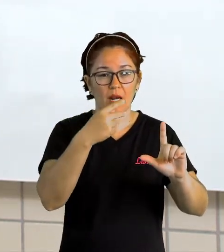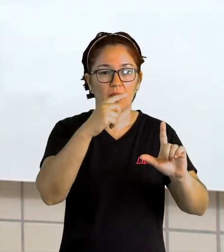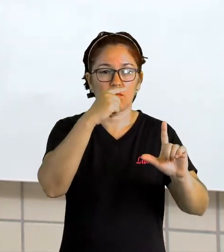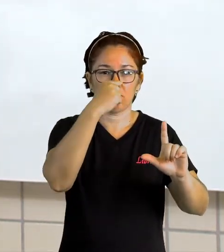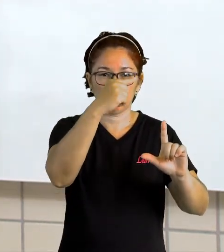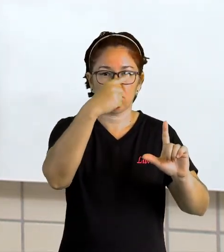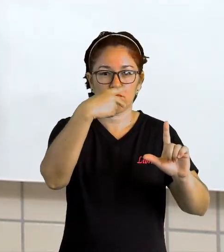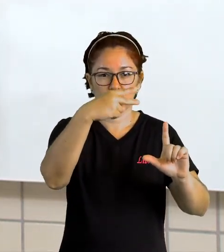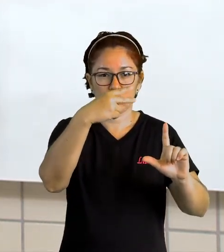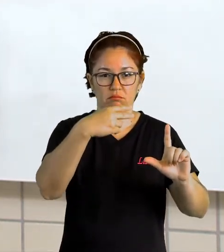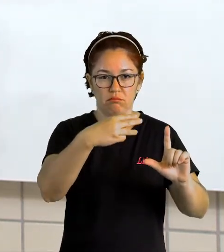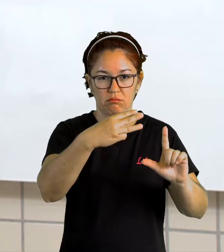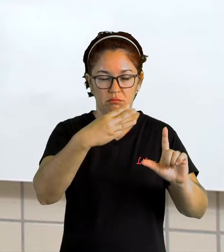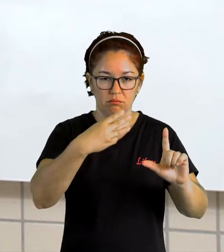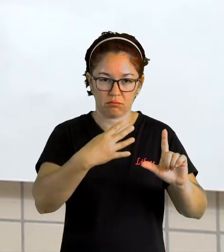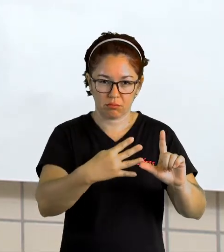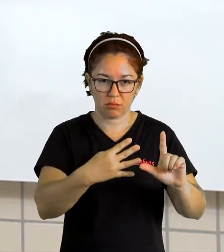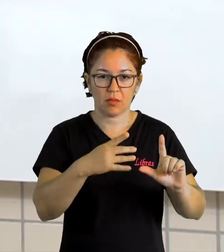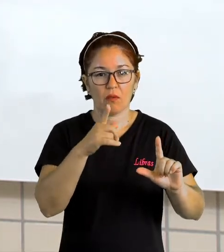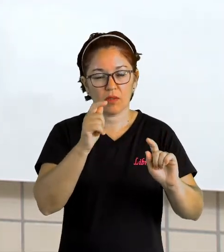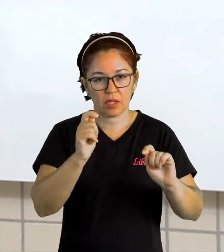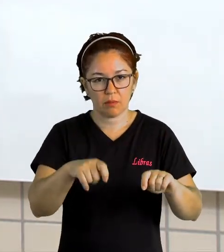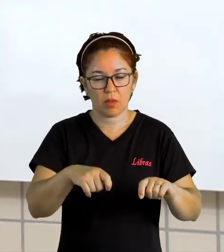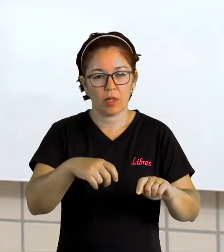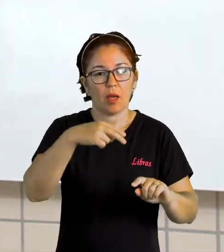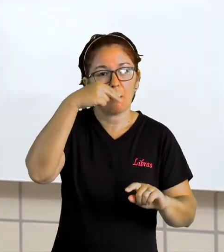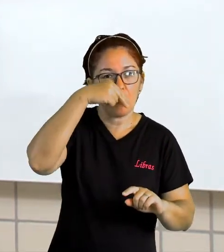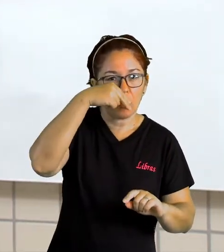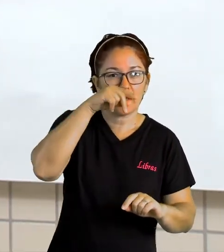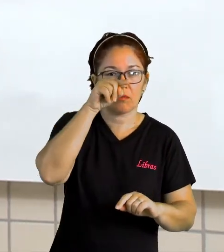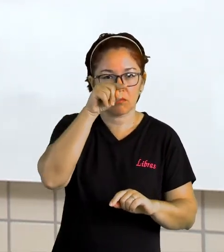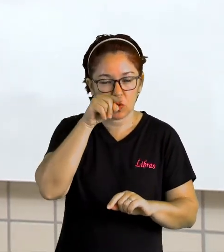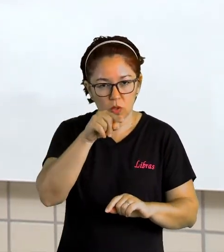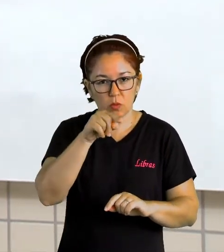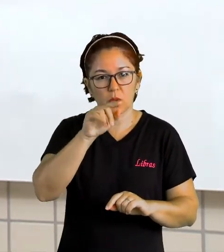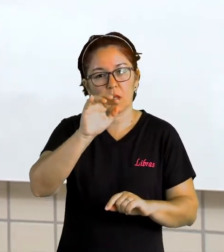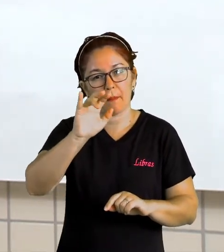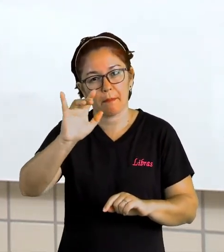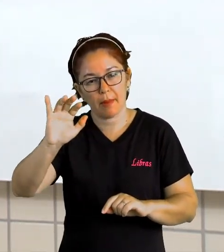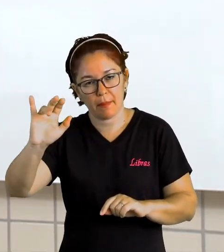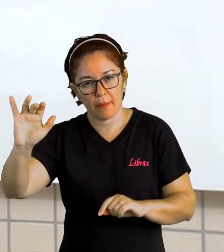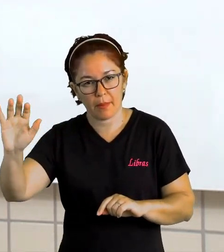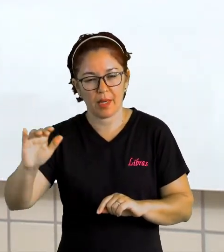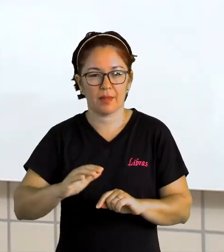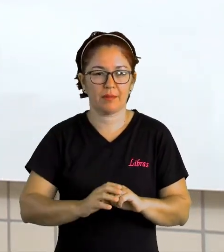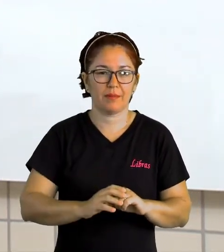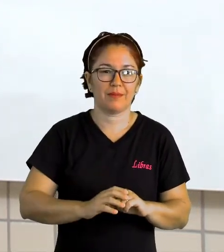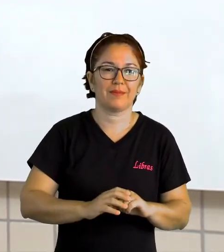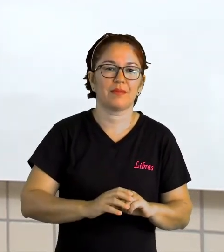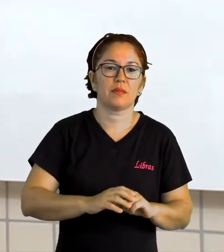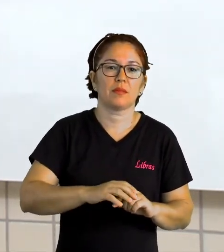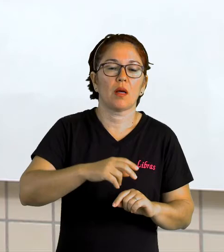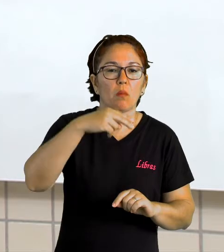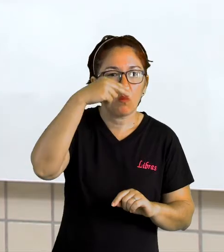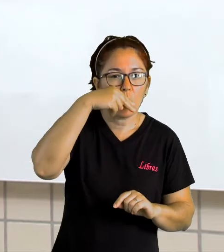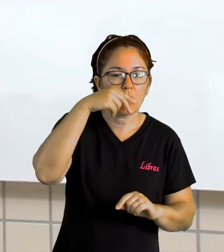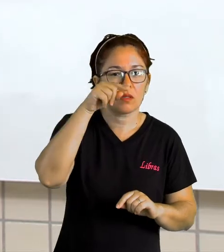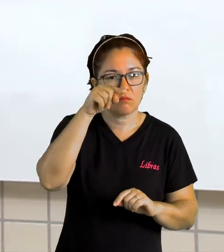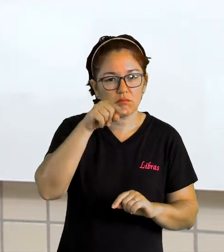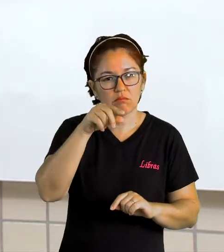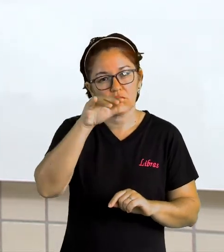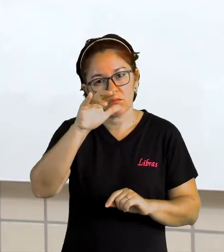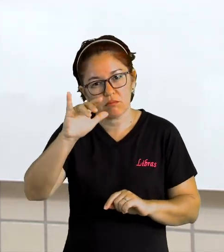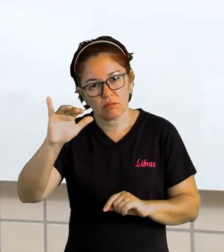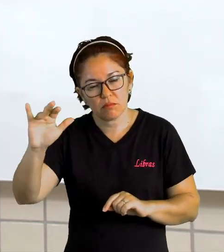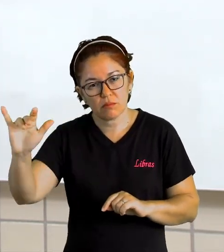em cada linha você identifica, Mônica, 2 pontos, a fala. Na linha de baixo, Mônica, 2 pontos, a fala dela. Quando for a vez do